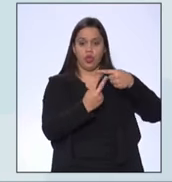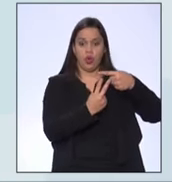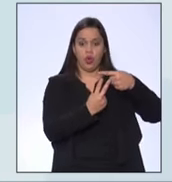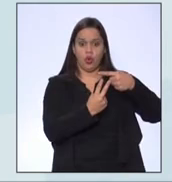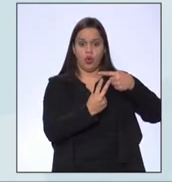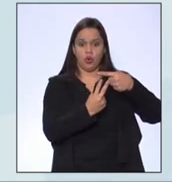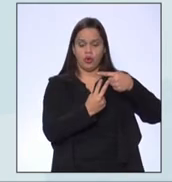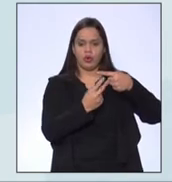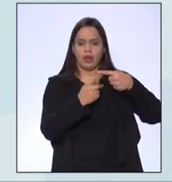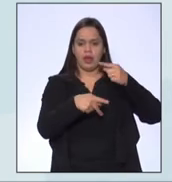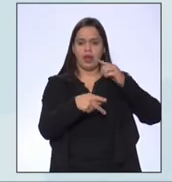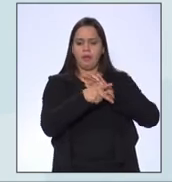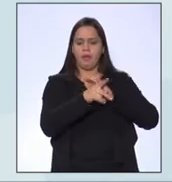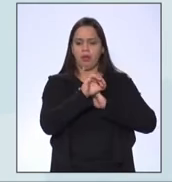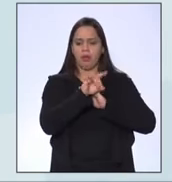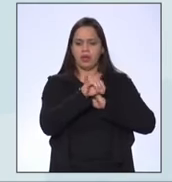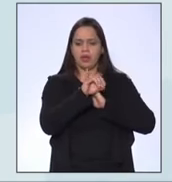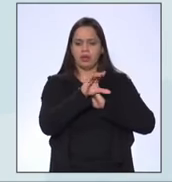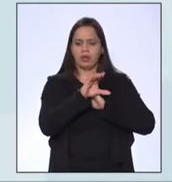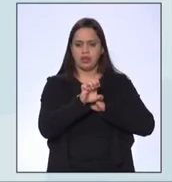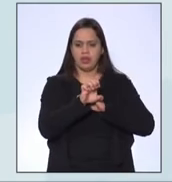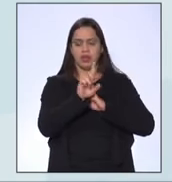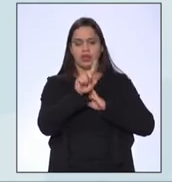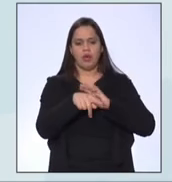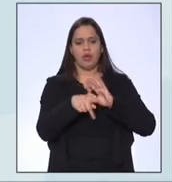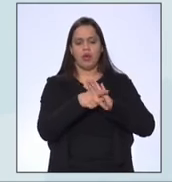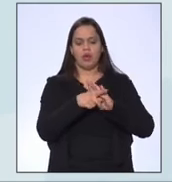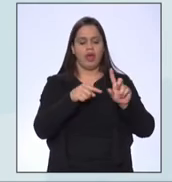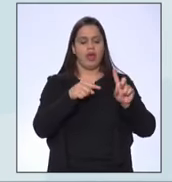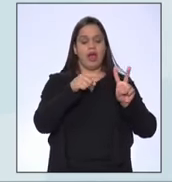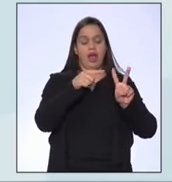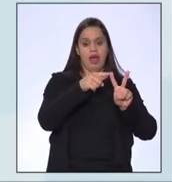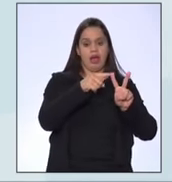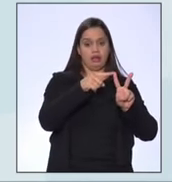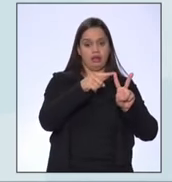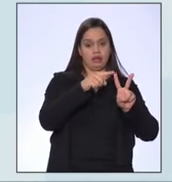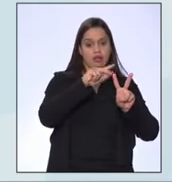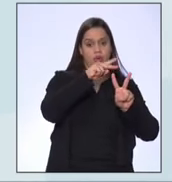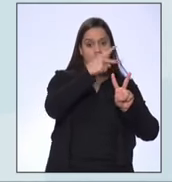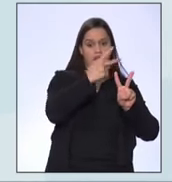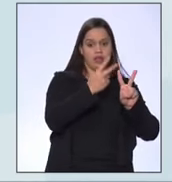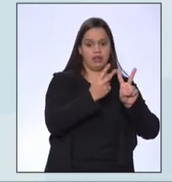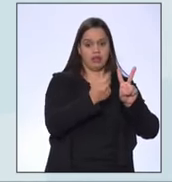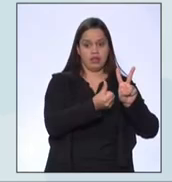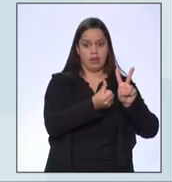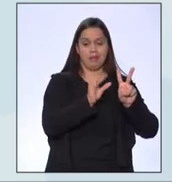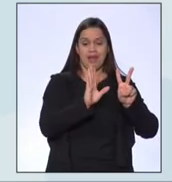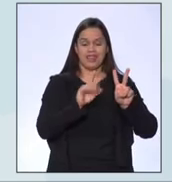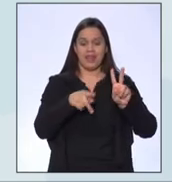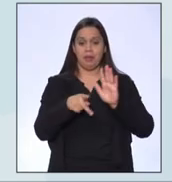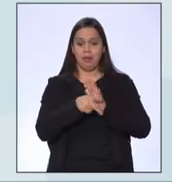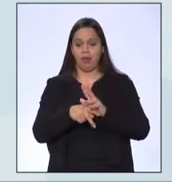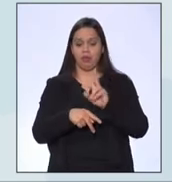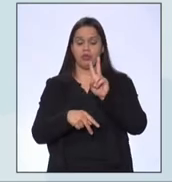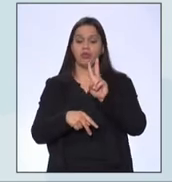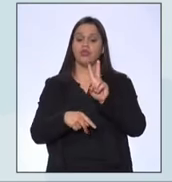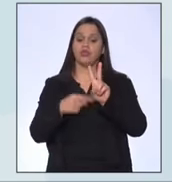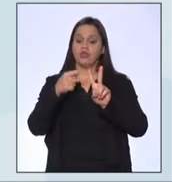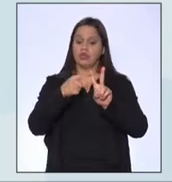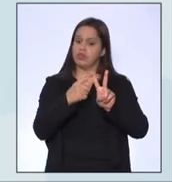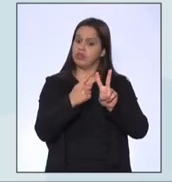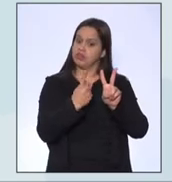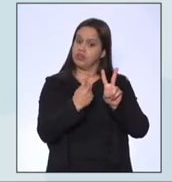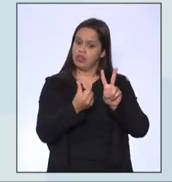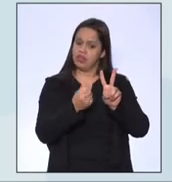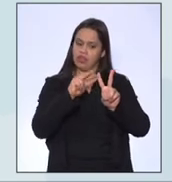quê? O índice da nossa raiz. Então fica a raiz quadrada de 16. Só que é 16 elevado a 1. Só que 16 elevado a 1